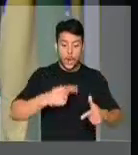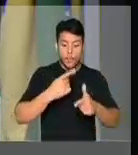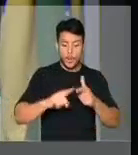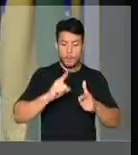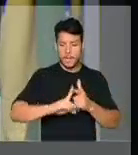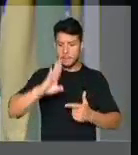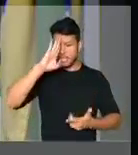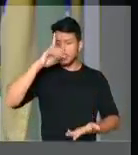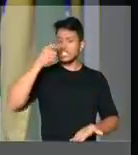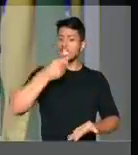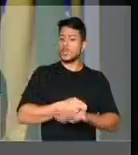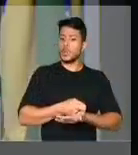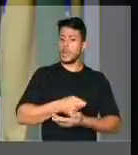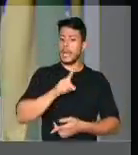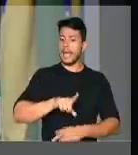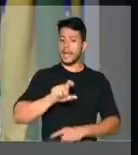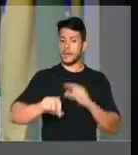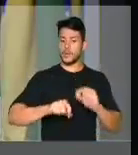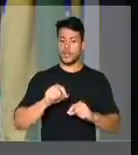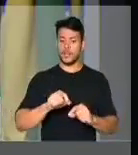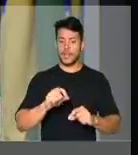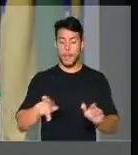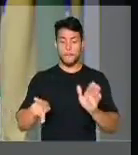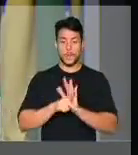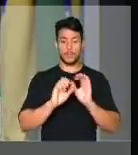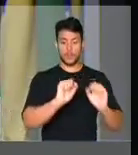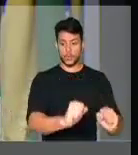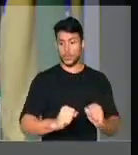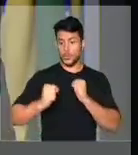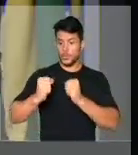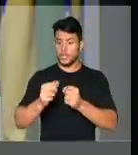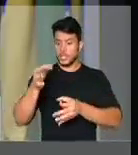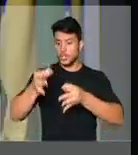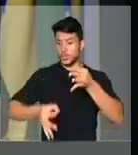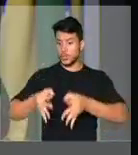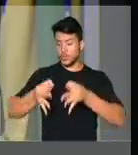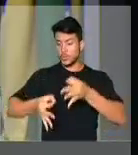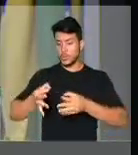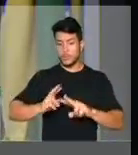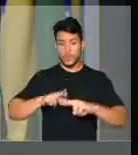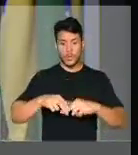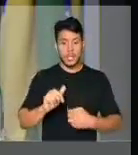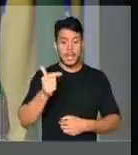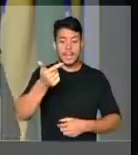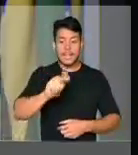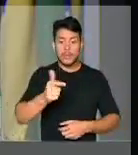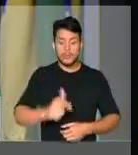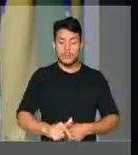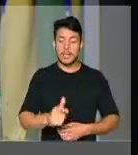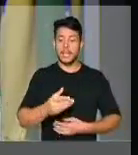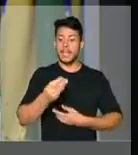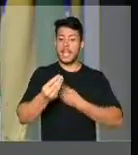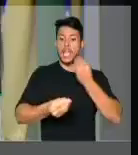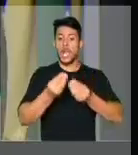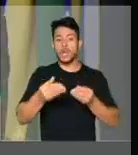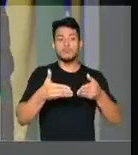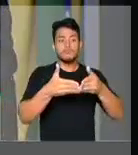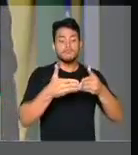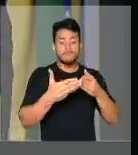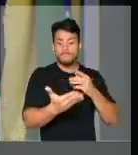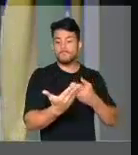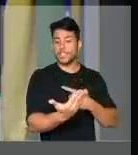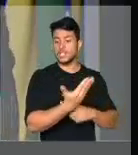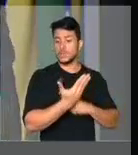ditadura que existe é a ditadura do Poder Judiciário, porque você não tem a quem recorrer. É o que